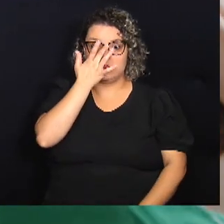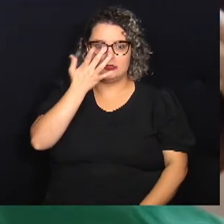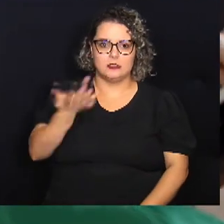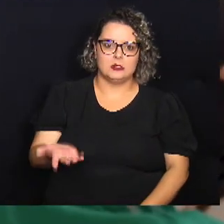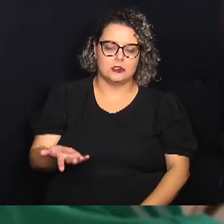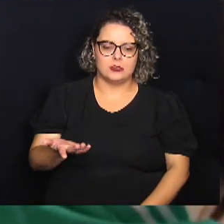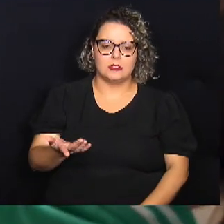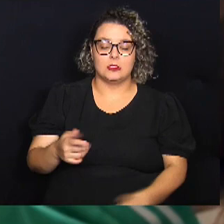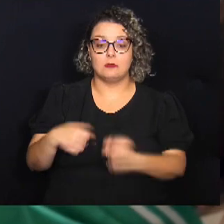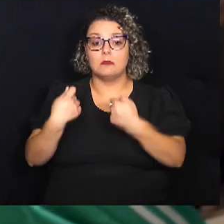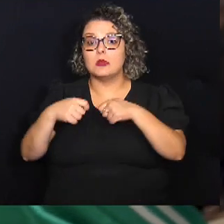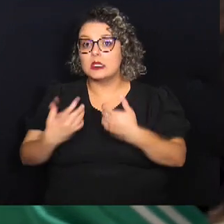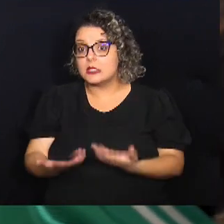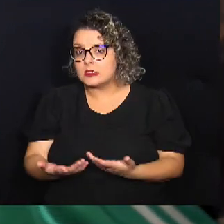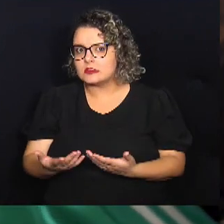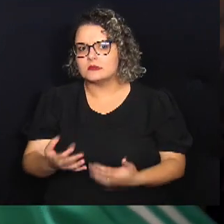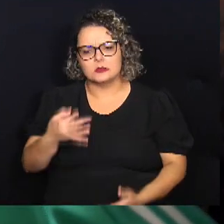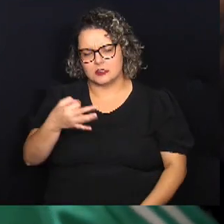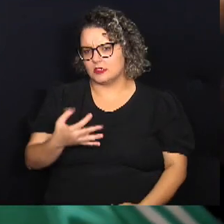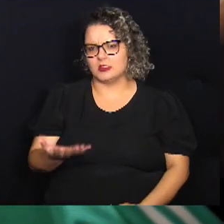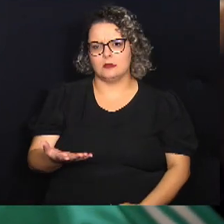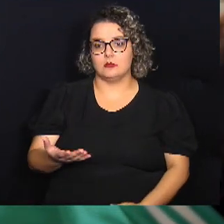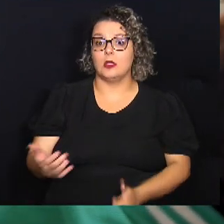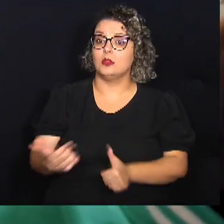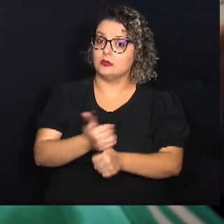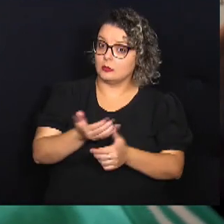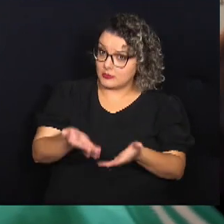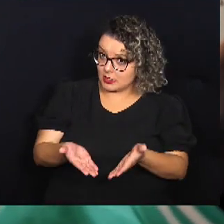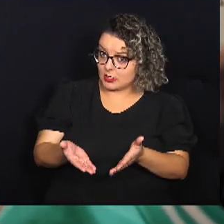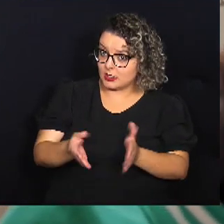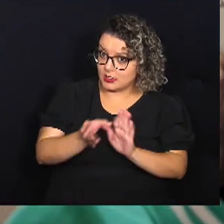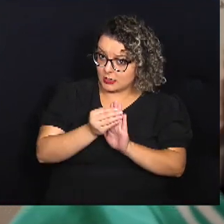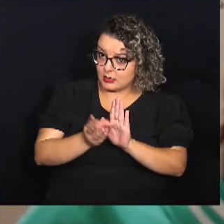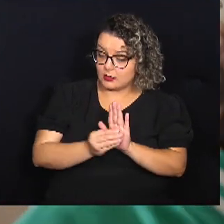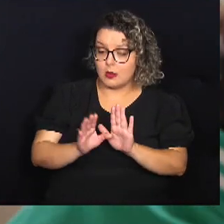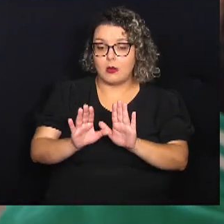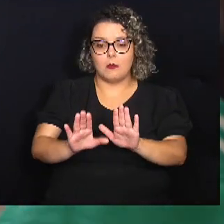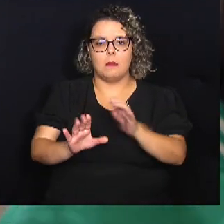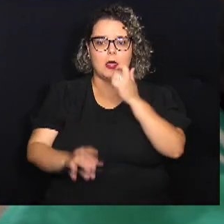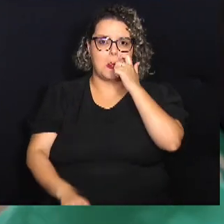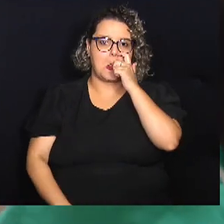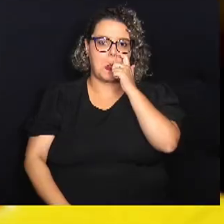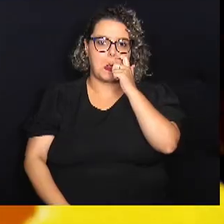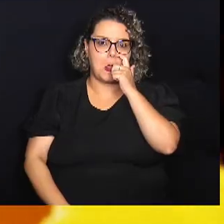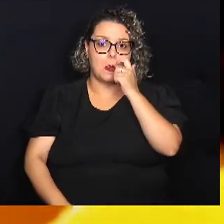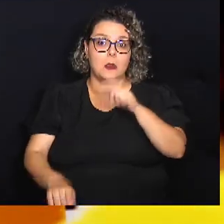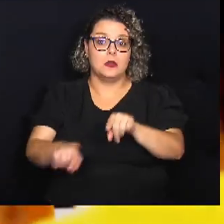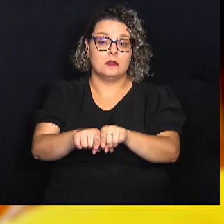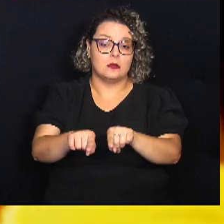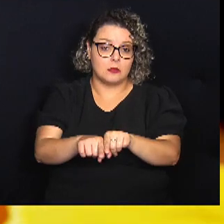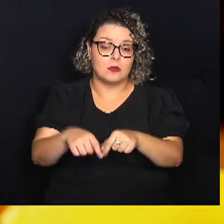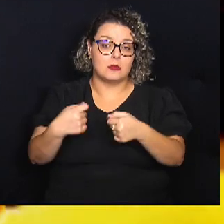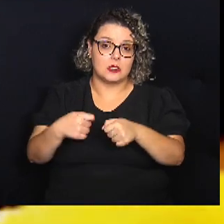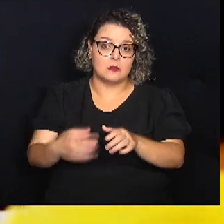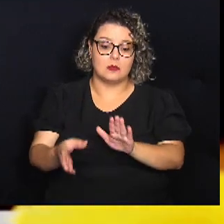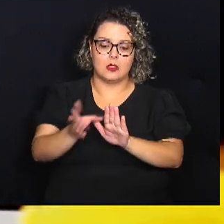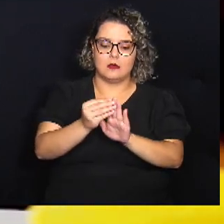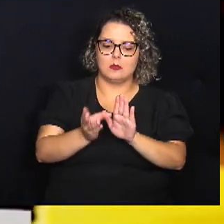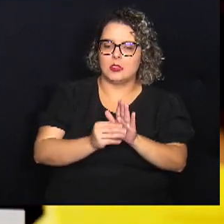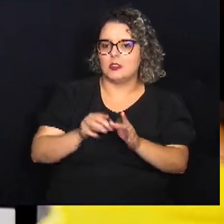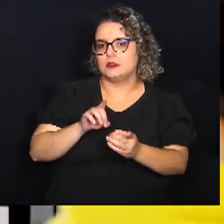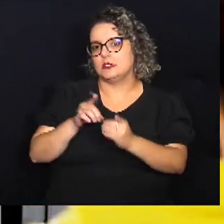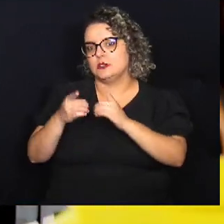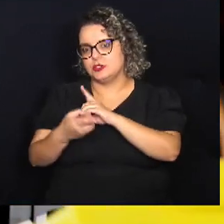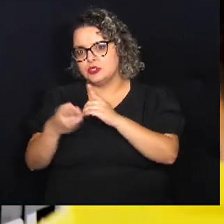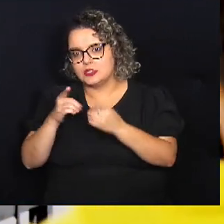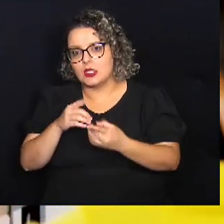eu preciso, sem dúvida nenhuma, dominar aquele conteúdo. Mas eu preciso também ter os conteúdos da didática,